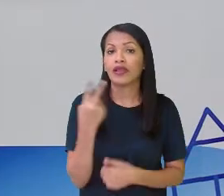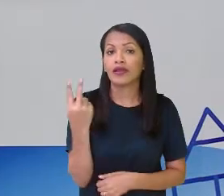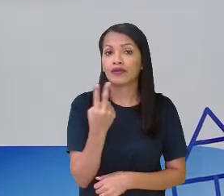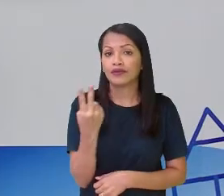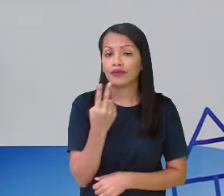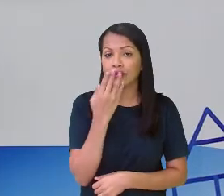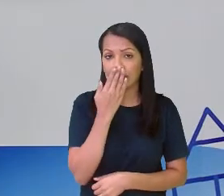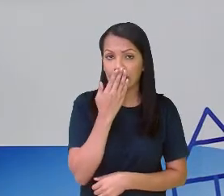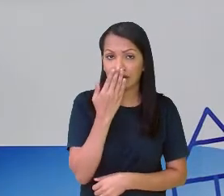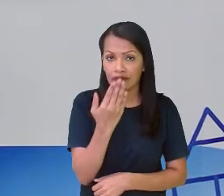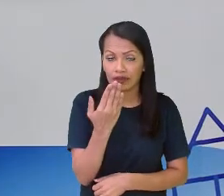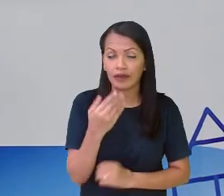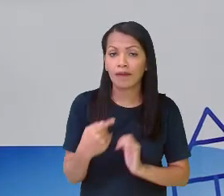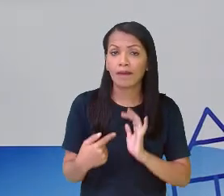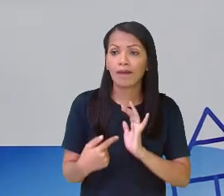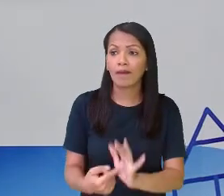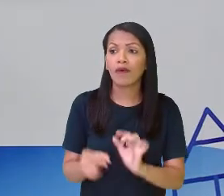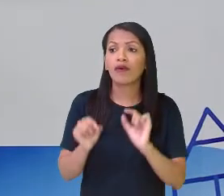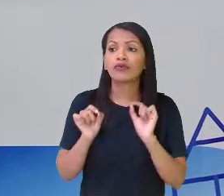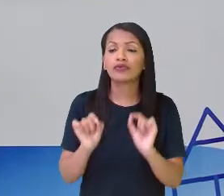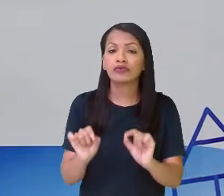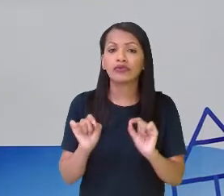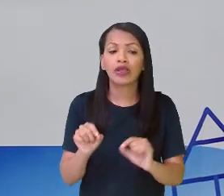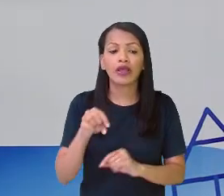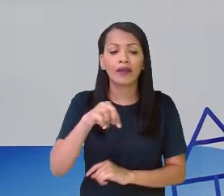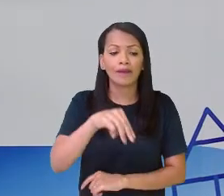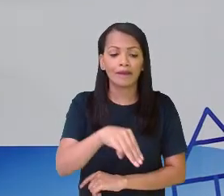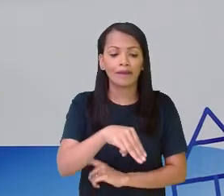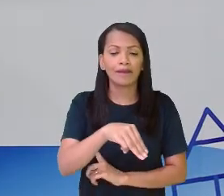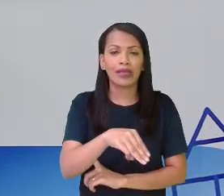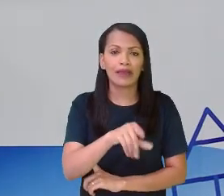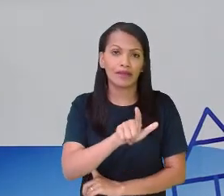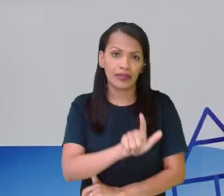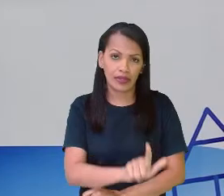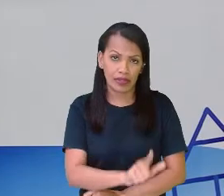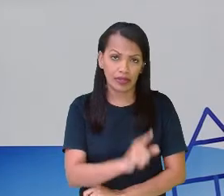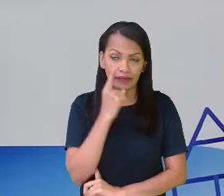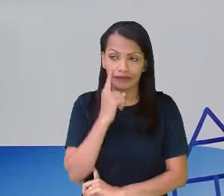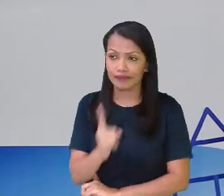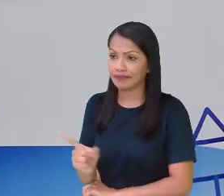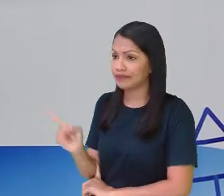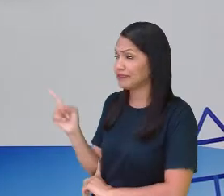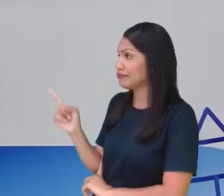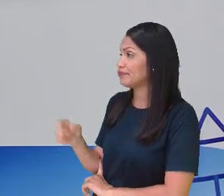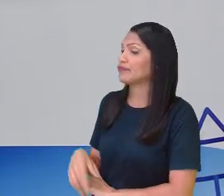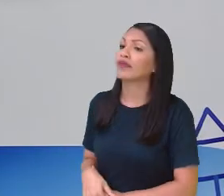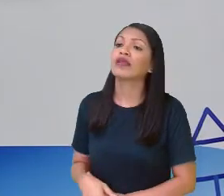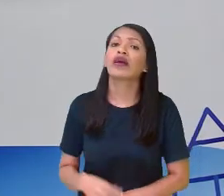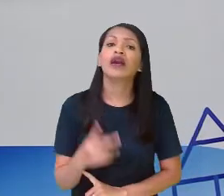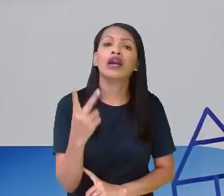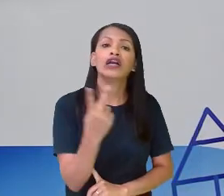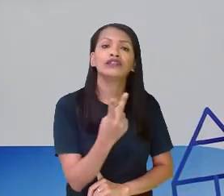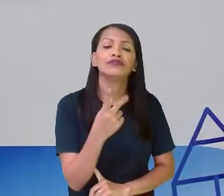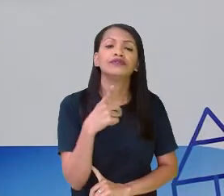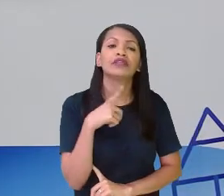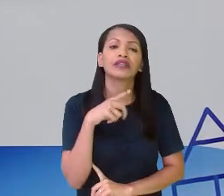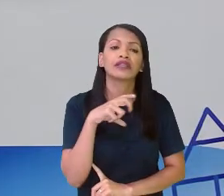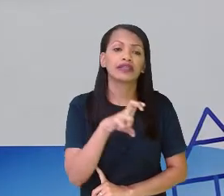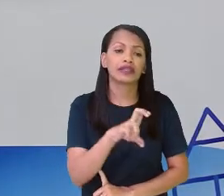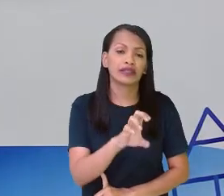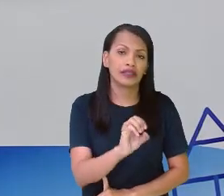elas representam os mililitros, ó. Ambas têm